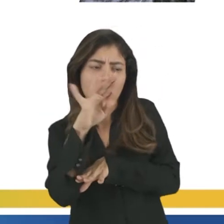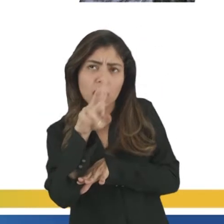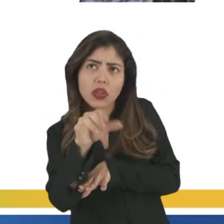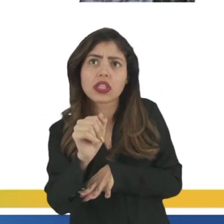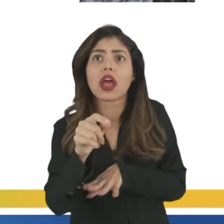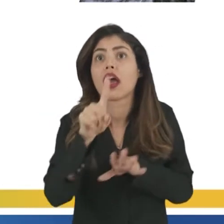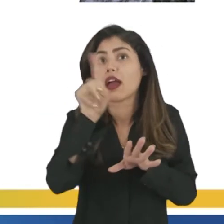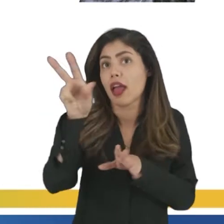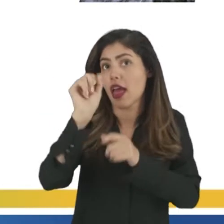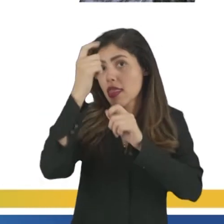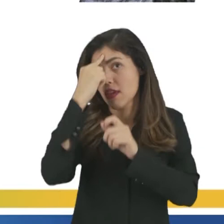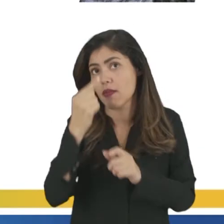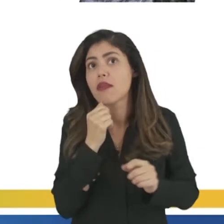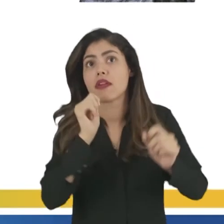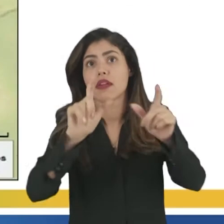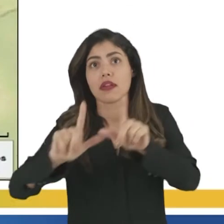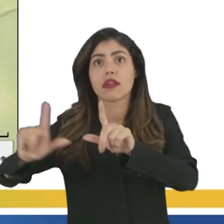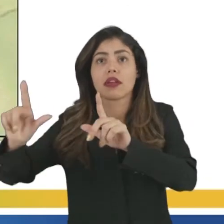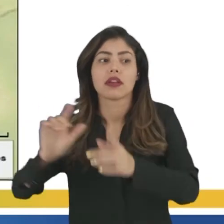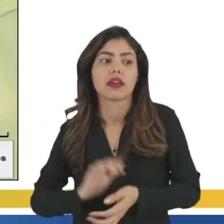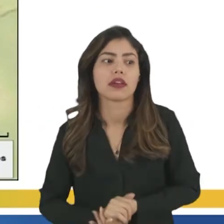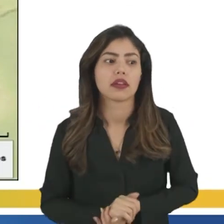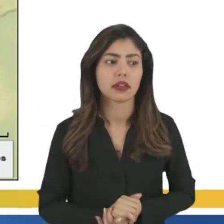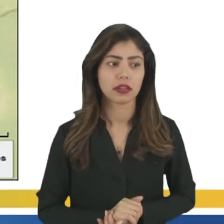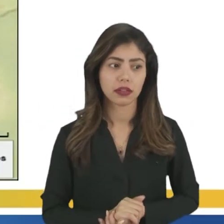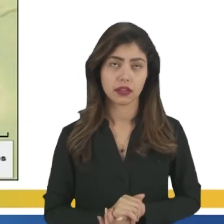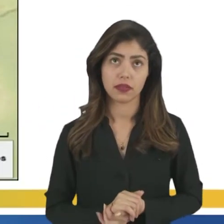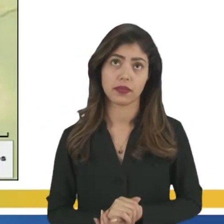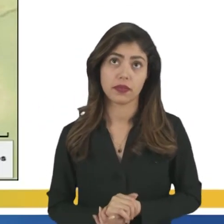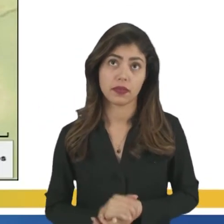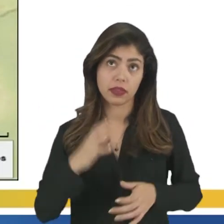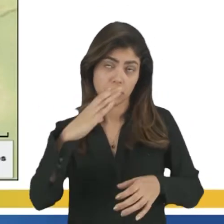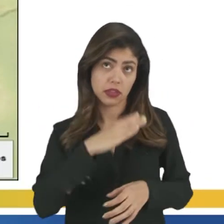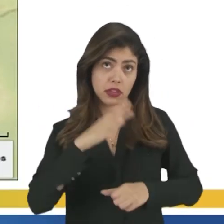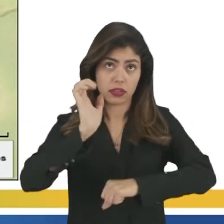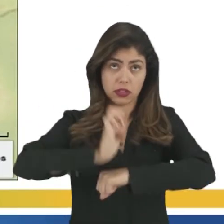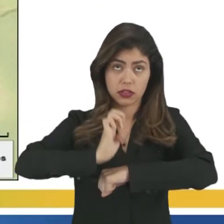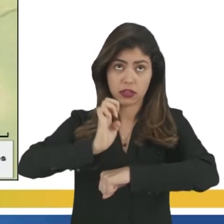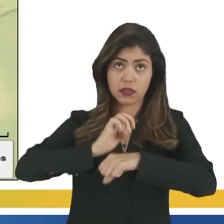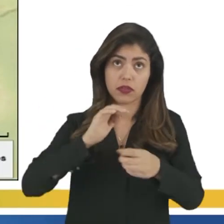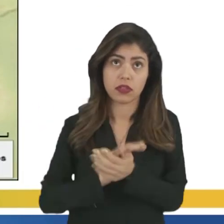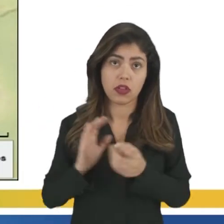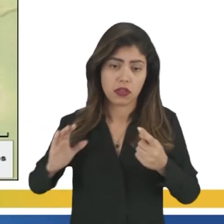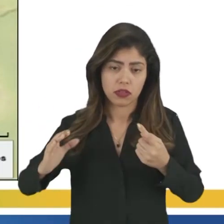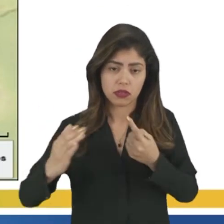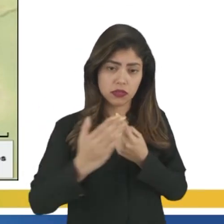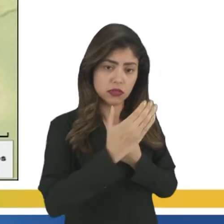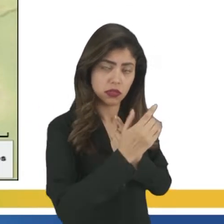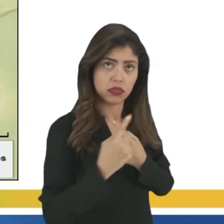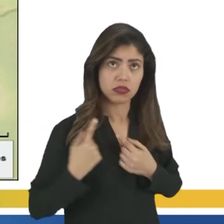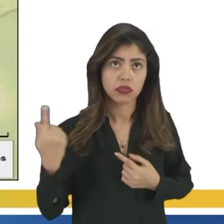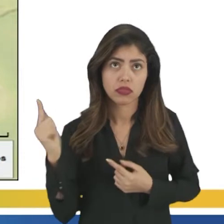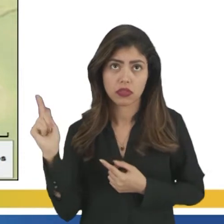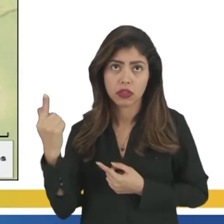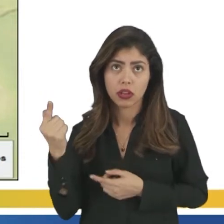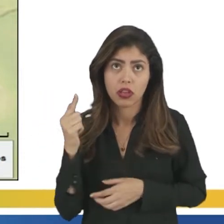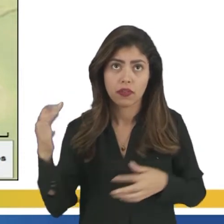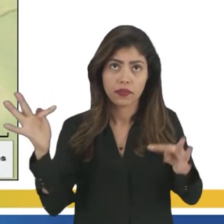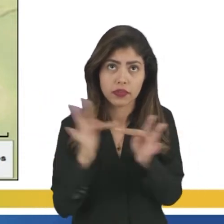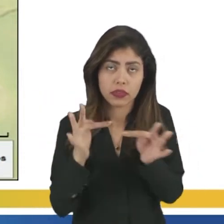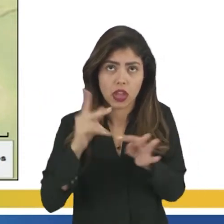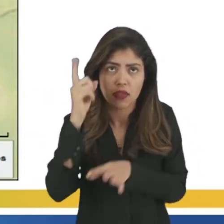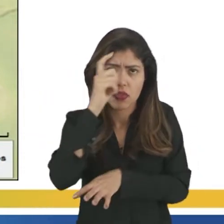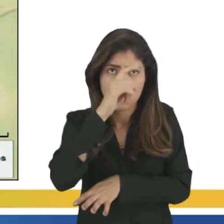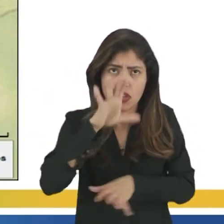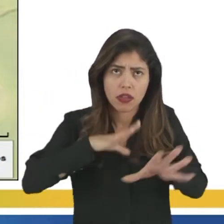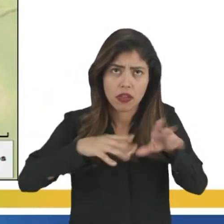Museu Arqueológico da Tunísia. As cidades-estados. O isolamento geográfico dos fenícios dificultou a